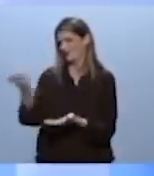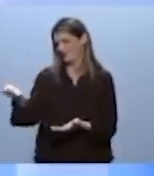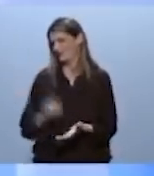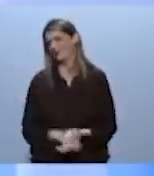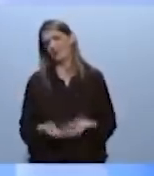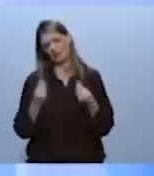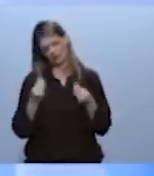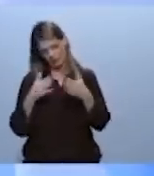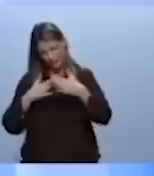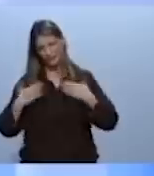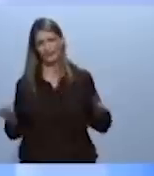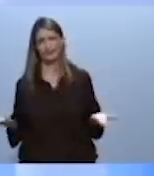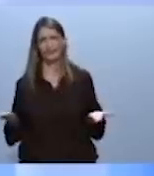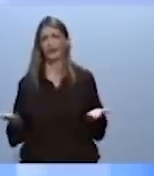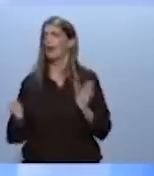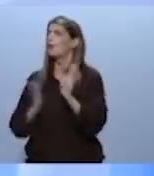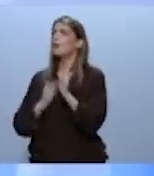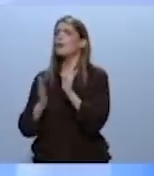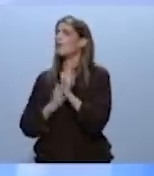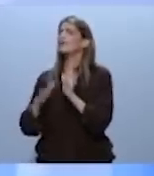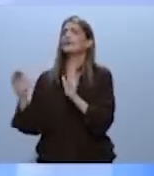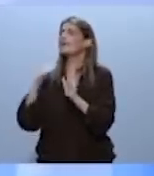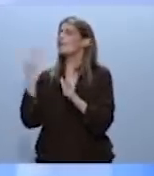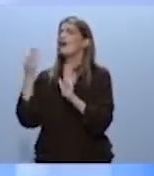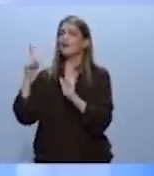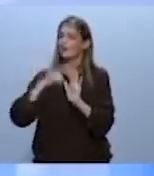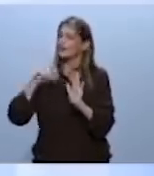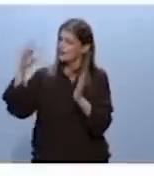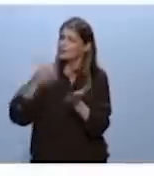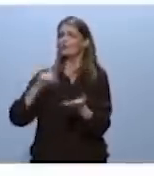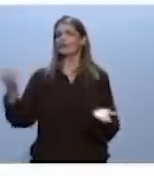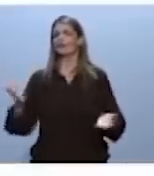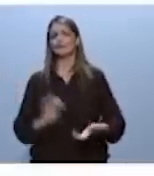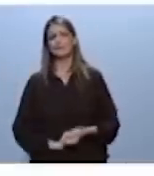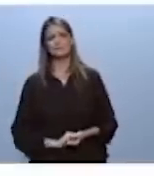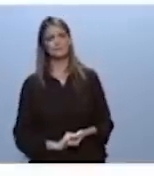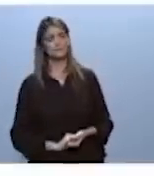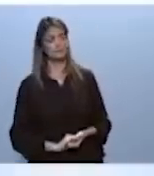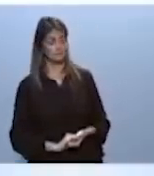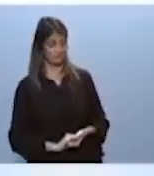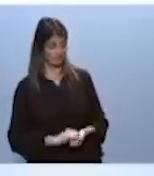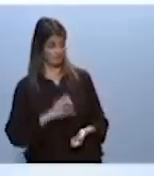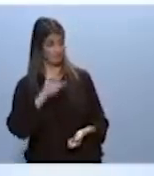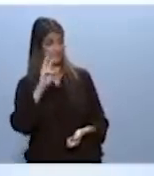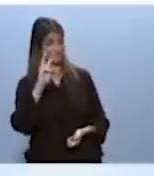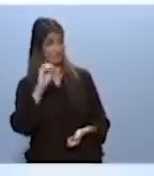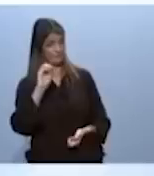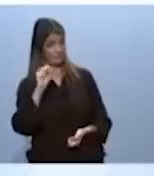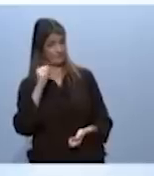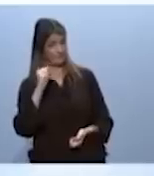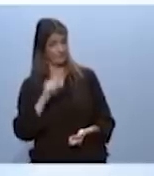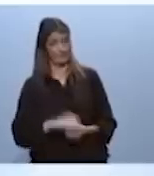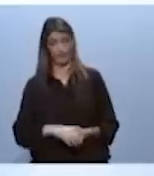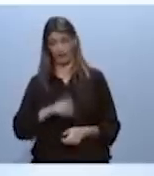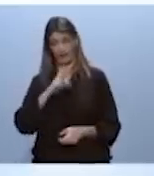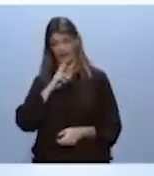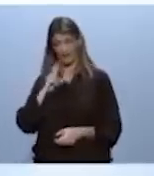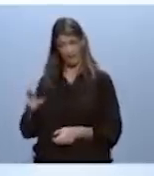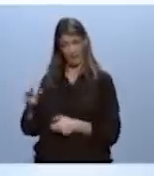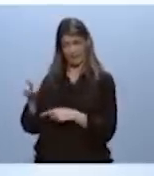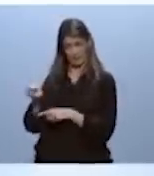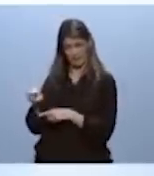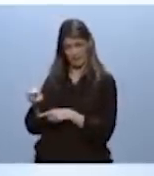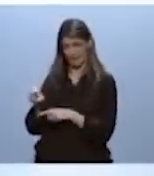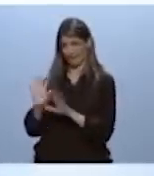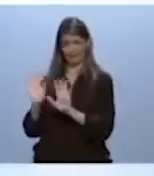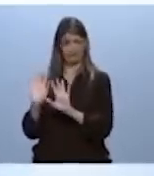mais o senhor cai novamente qual proposta de verdade o senhor tem na sua campanha do candidato seus trintas resposta para você resposta é